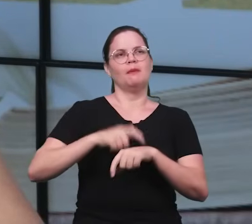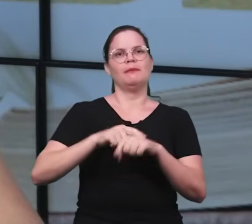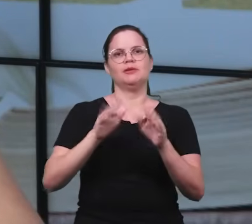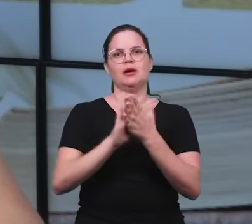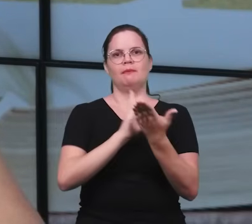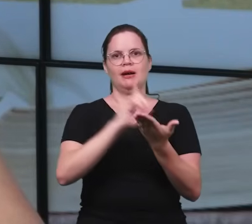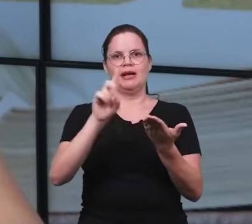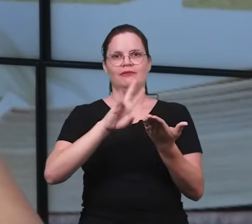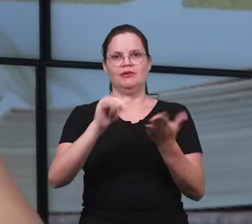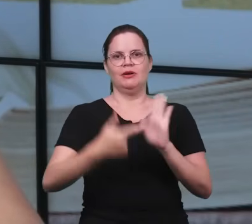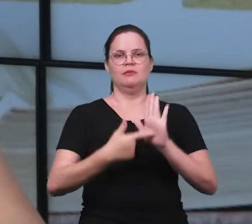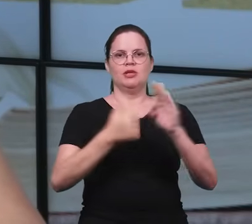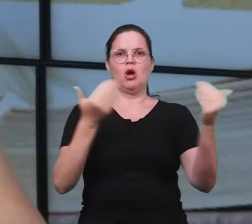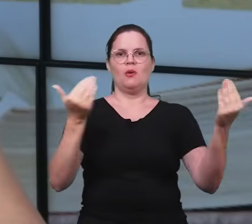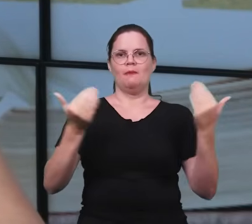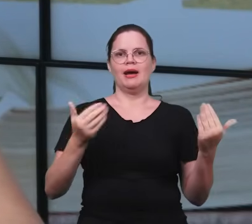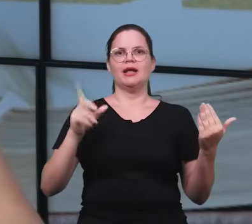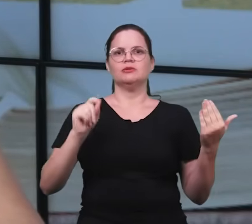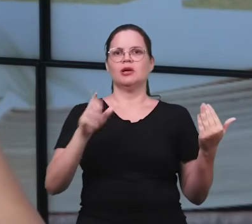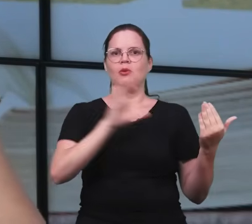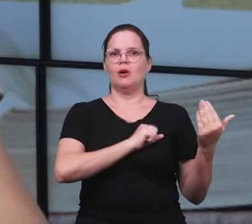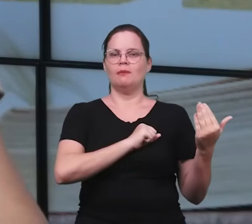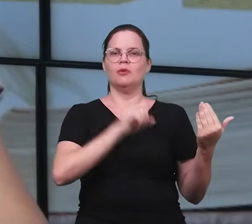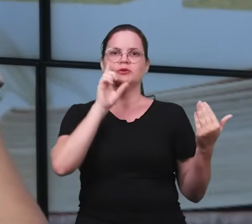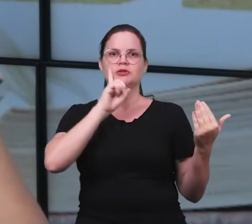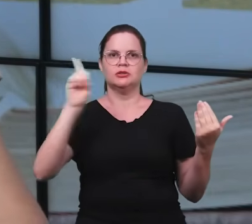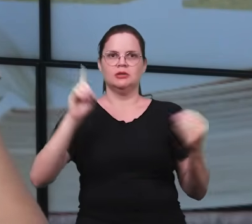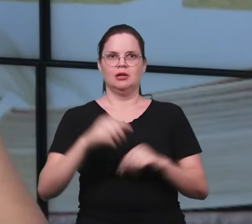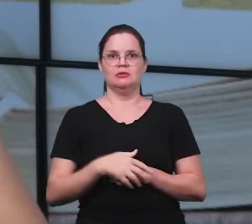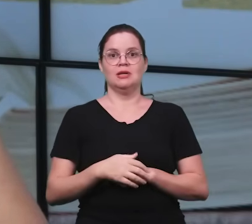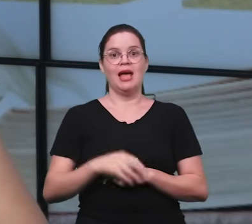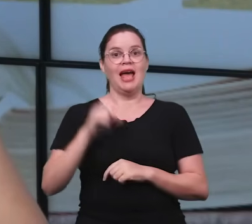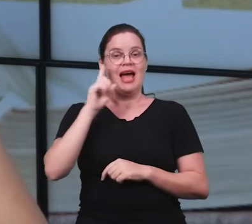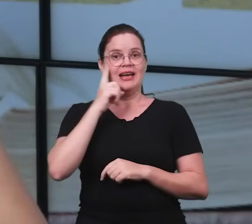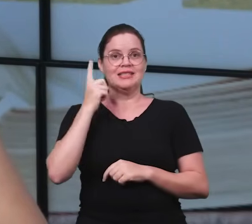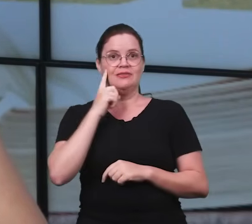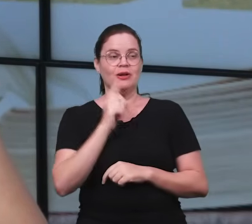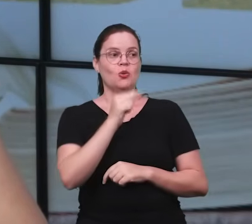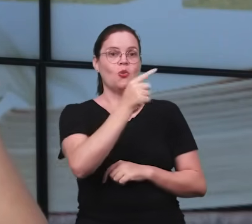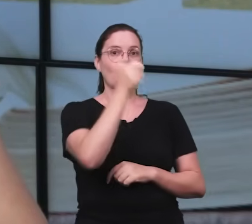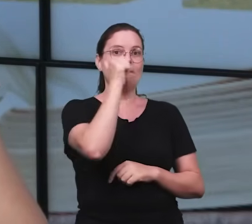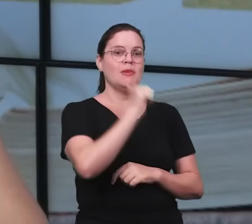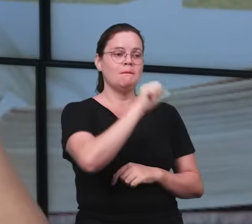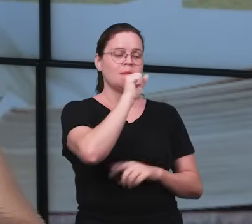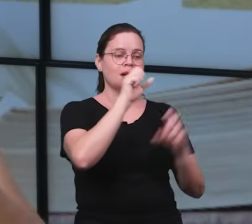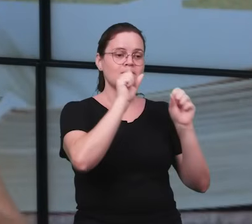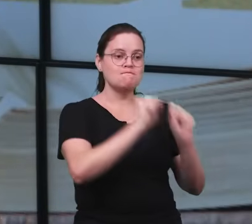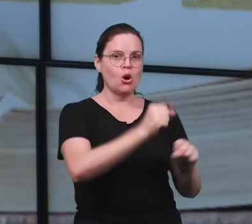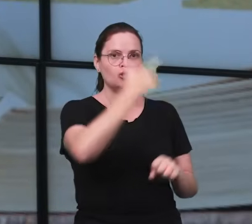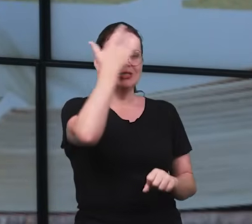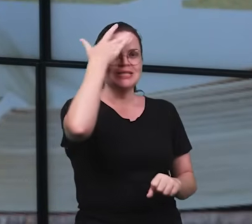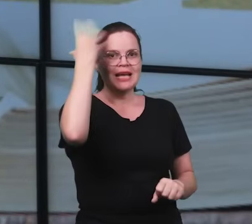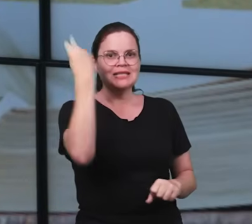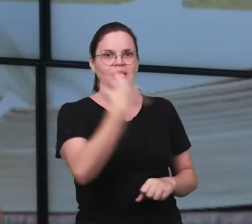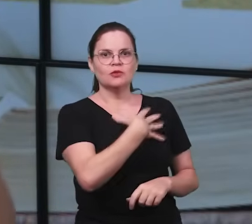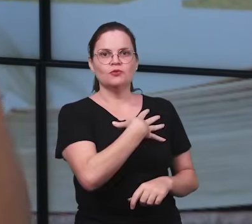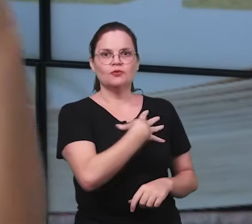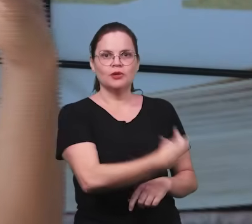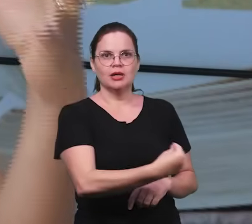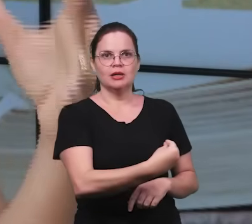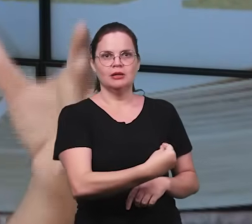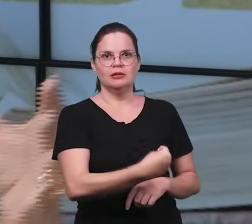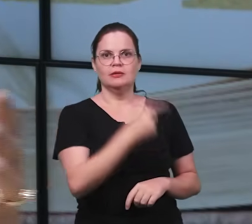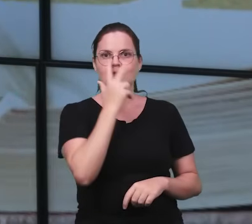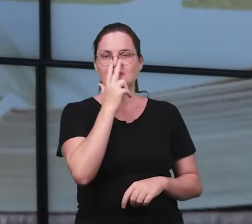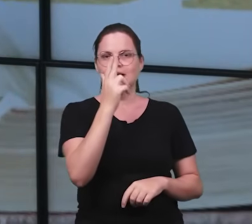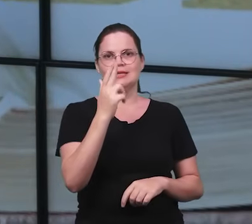amor de Deus, ele fala assim, que pode até que uma mãe se esqueça do seu filho. Ou seja, é o